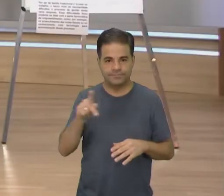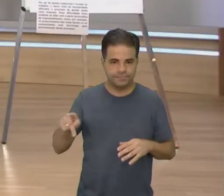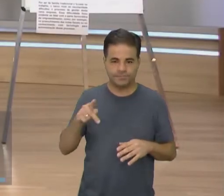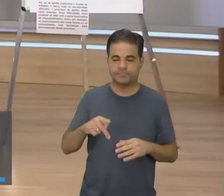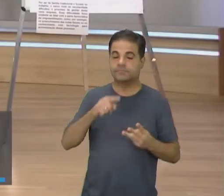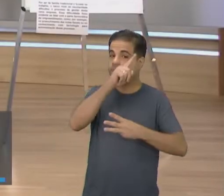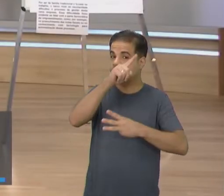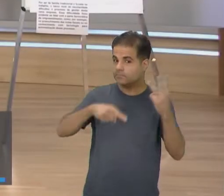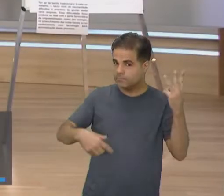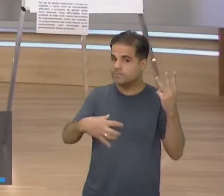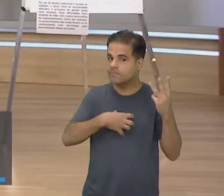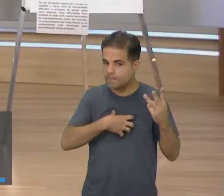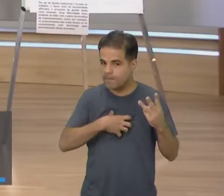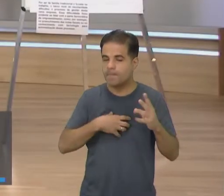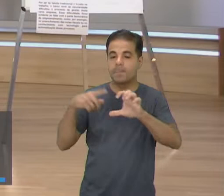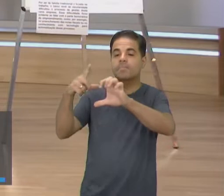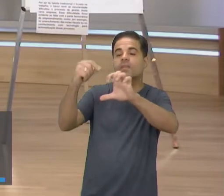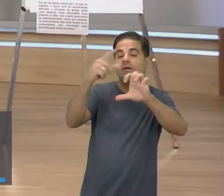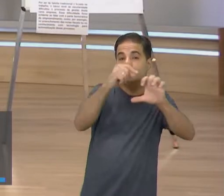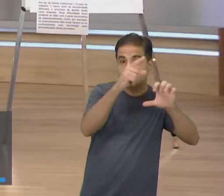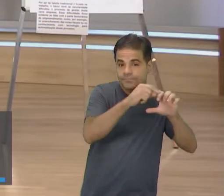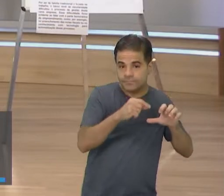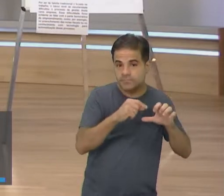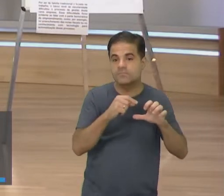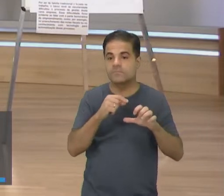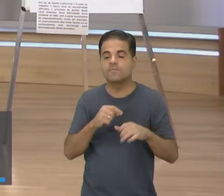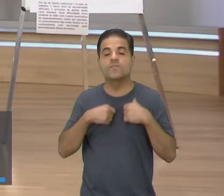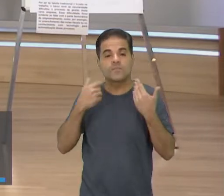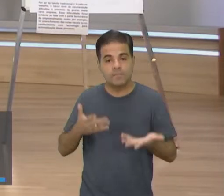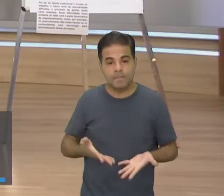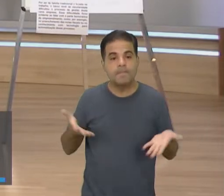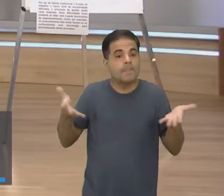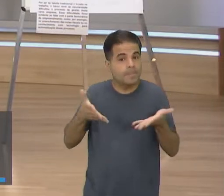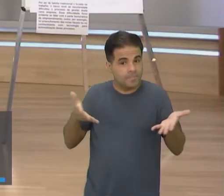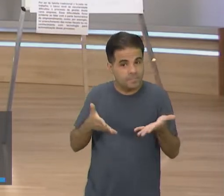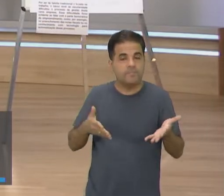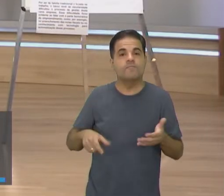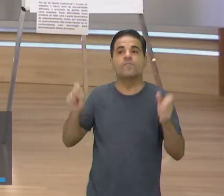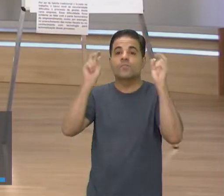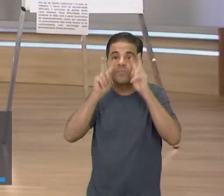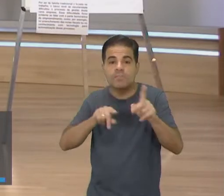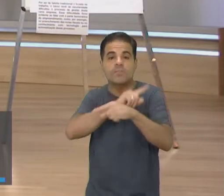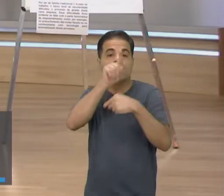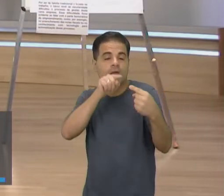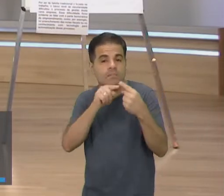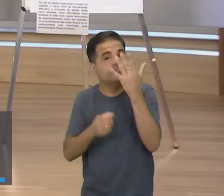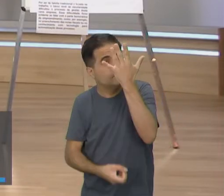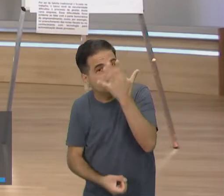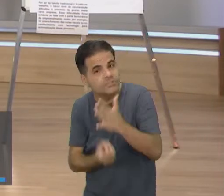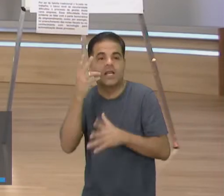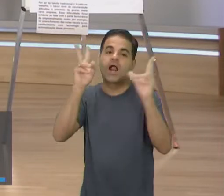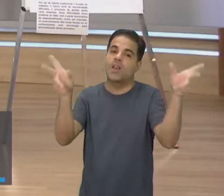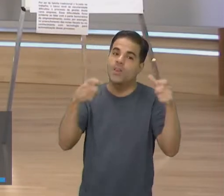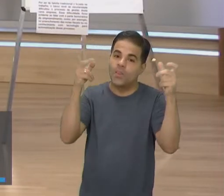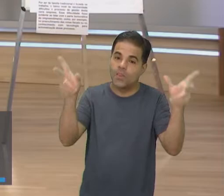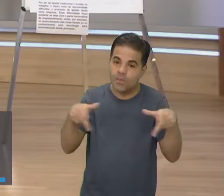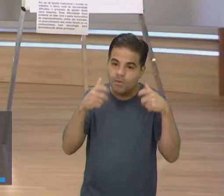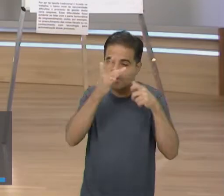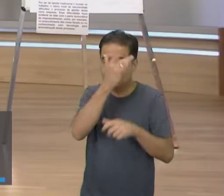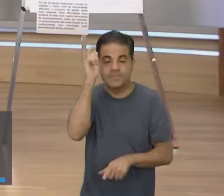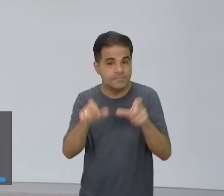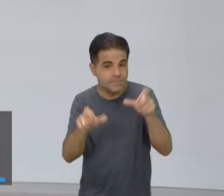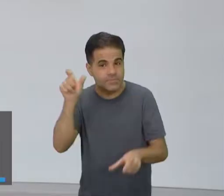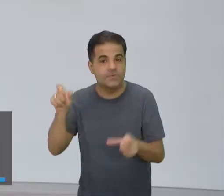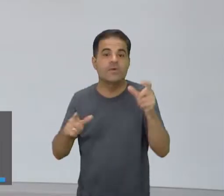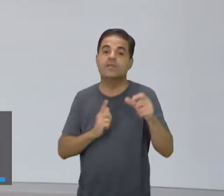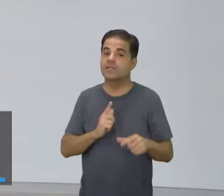sobre 3 tipos de empreendedorismo, que é o empreendedorismo clássico, que é aquele que visa mesmo gerar lucro para as pessoas envolvidas, né? Nós